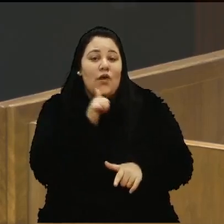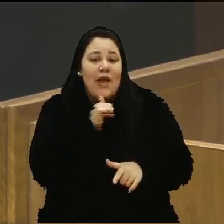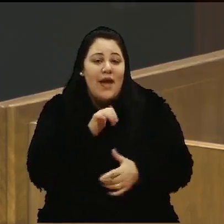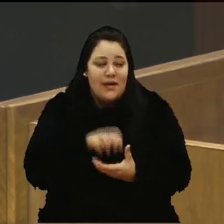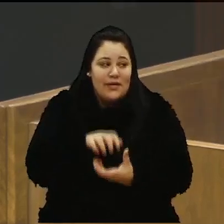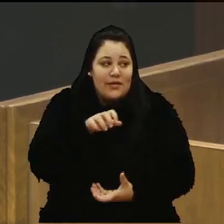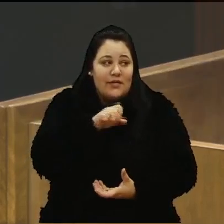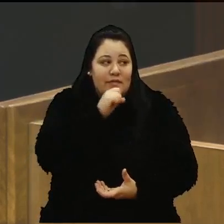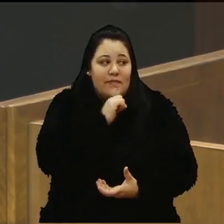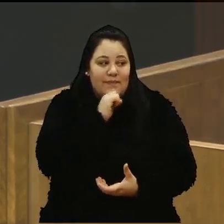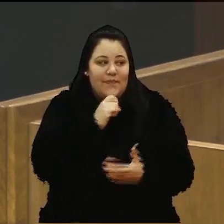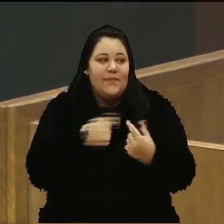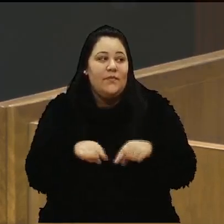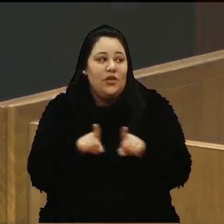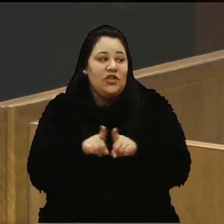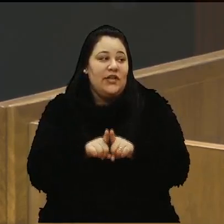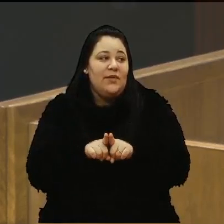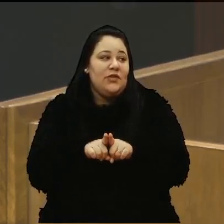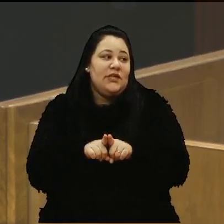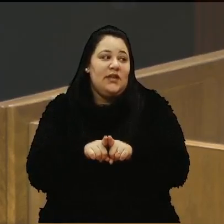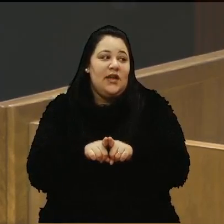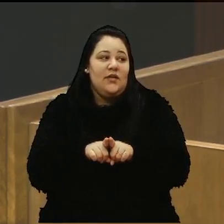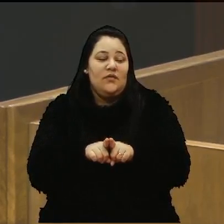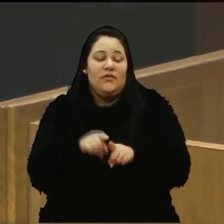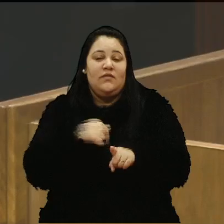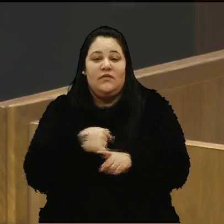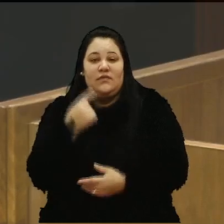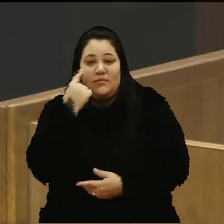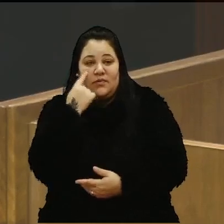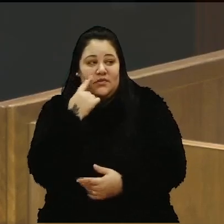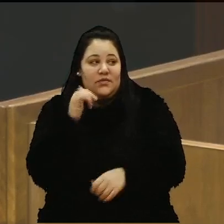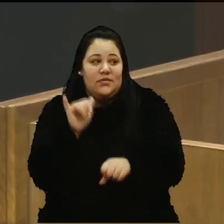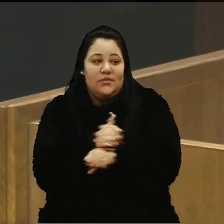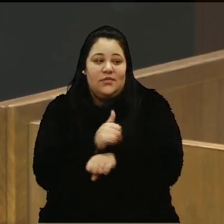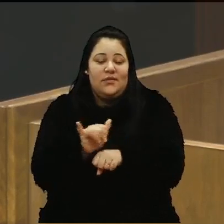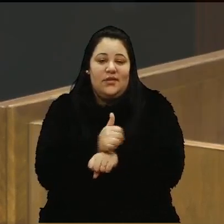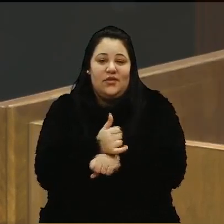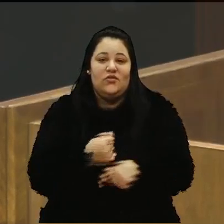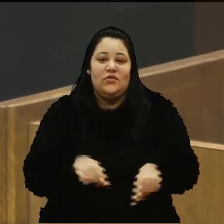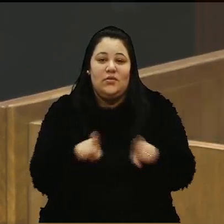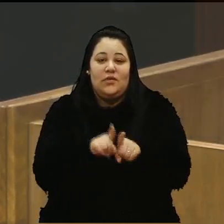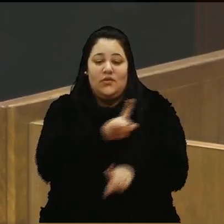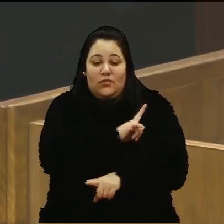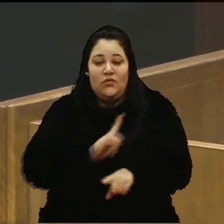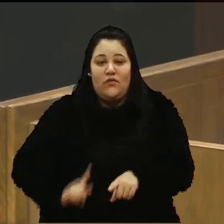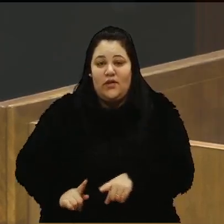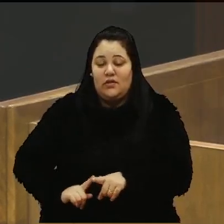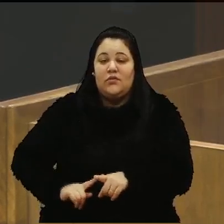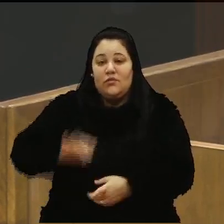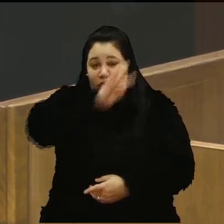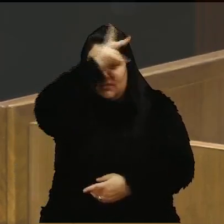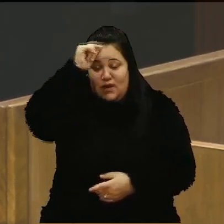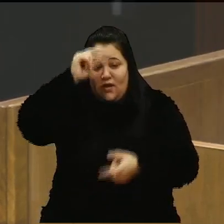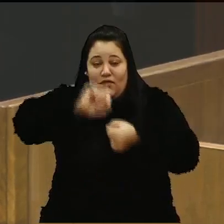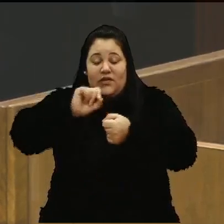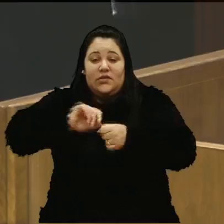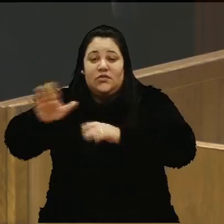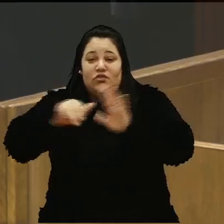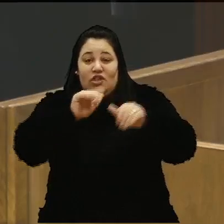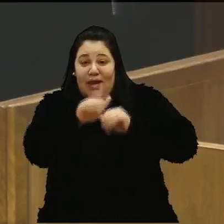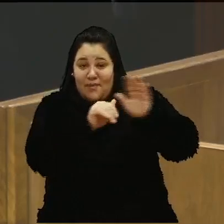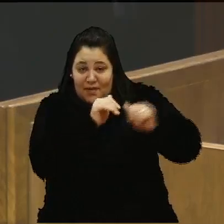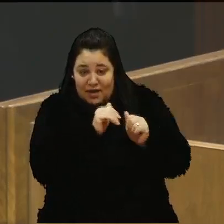idosos. Precisamos pensar, né, em alternativas aí do governo municipal, fazer o chamamento dos